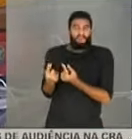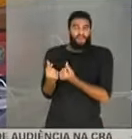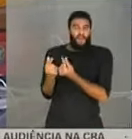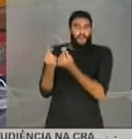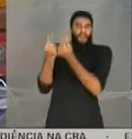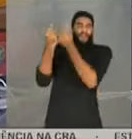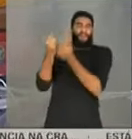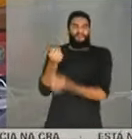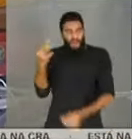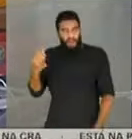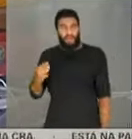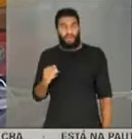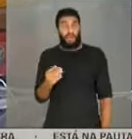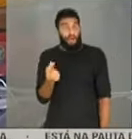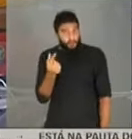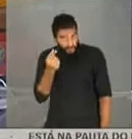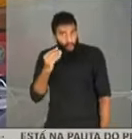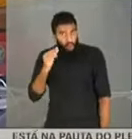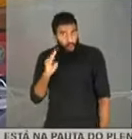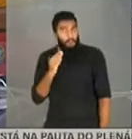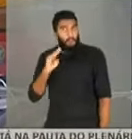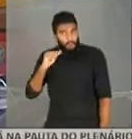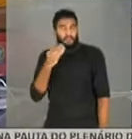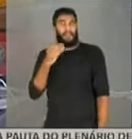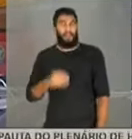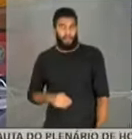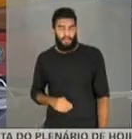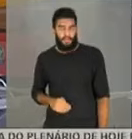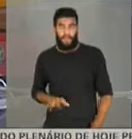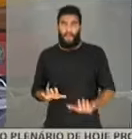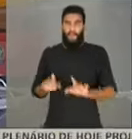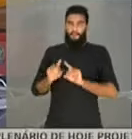nessa trama toda, vou mencionar. Mas esse aqui,